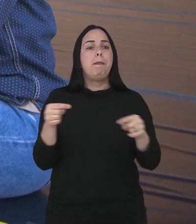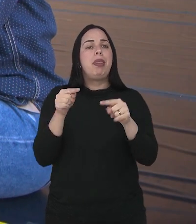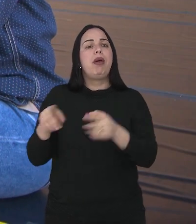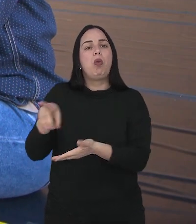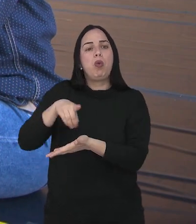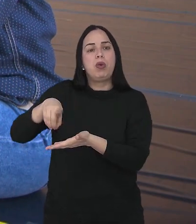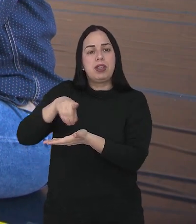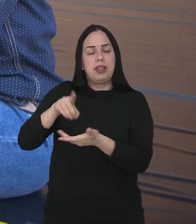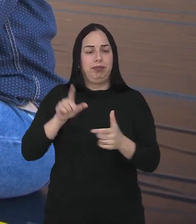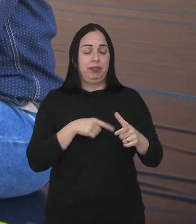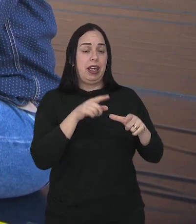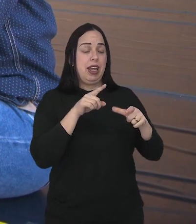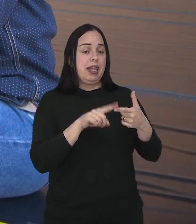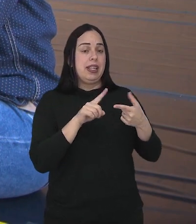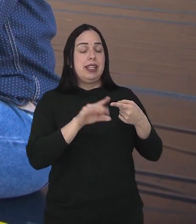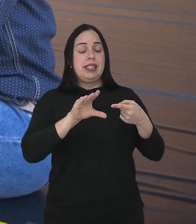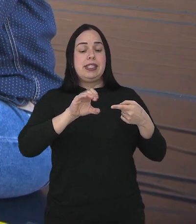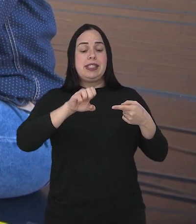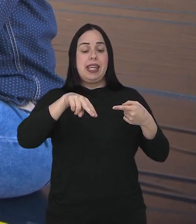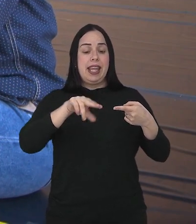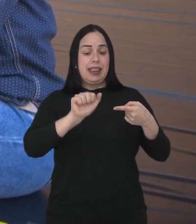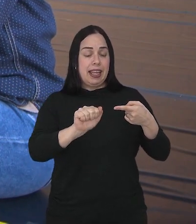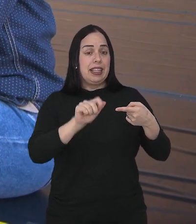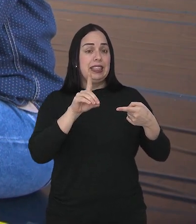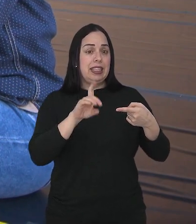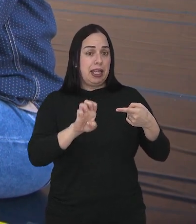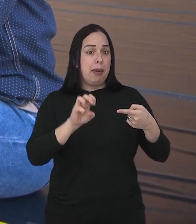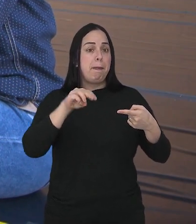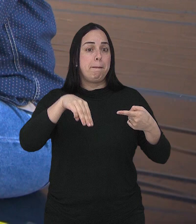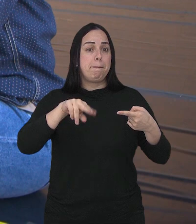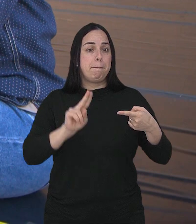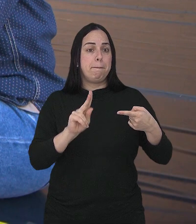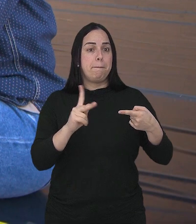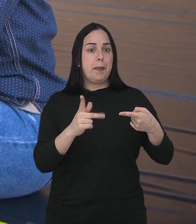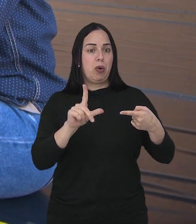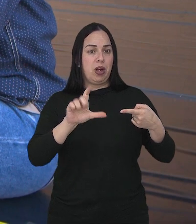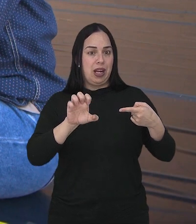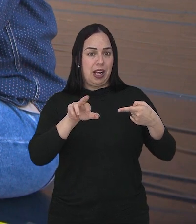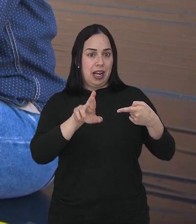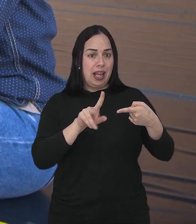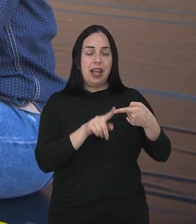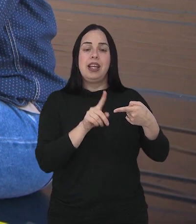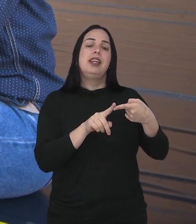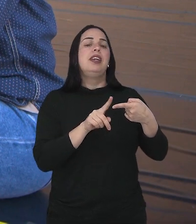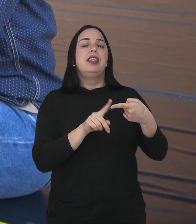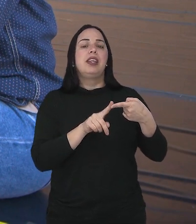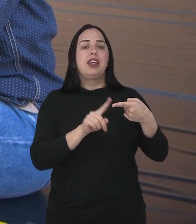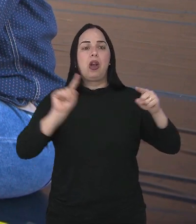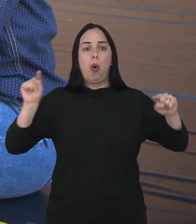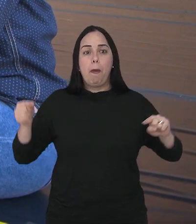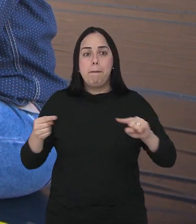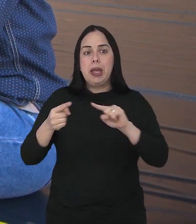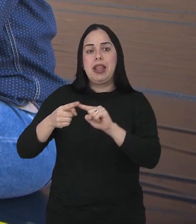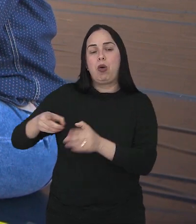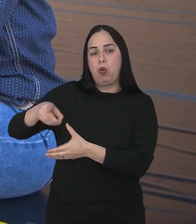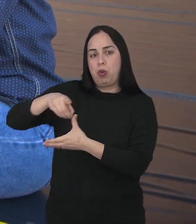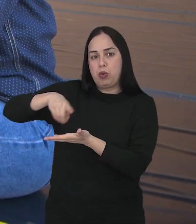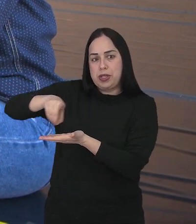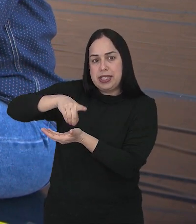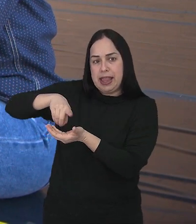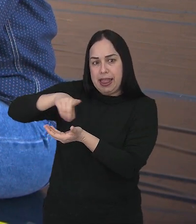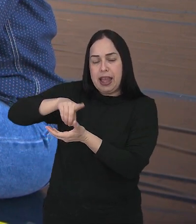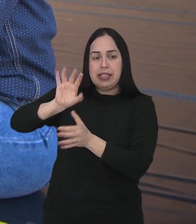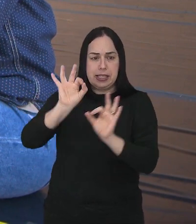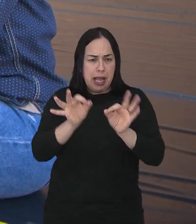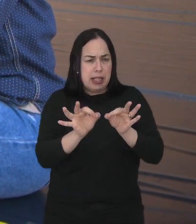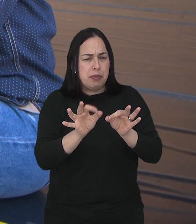álbuns, né? Cena de Mulher, que inclusive esse Cena de Mulher dá nome ao seu trabalho atual, né?